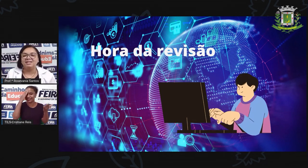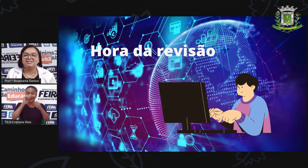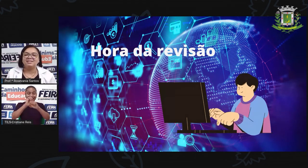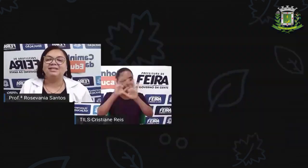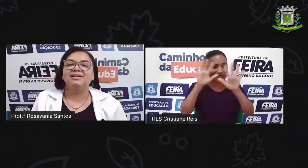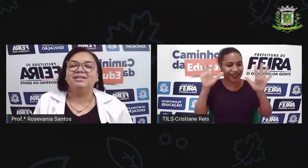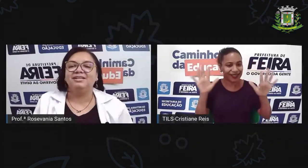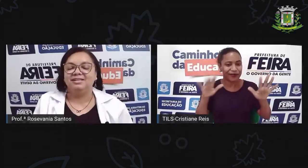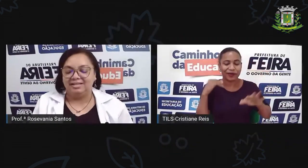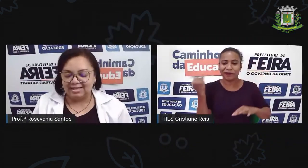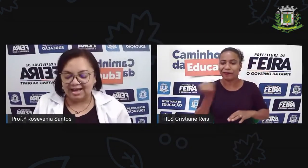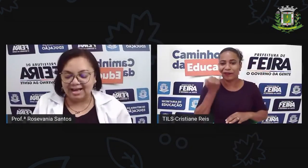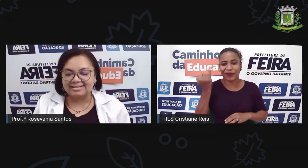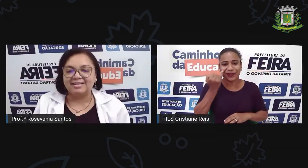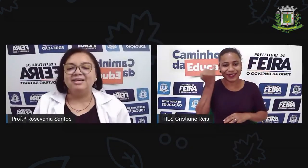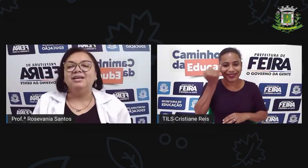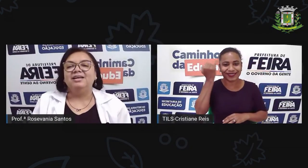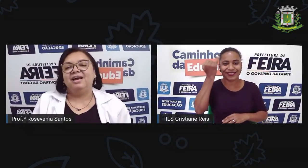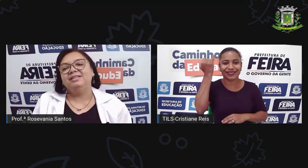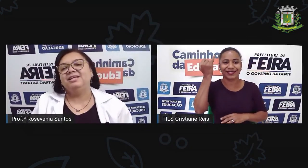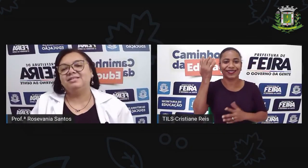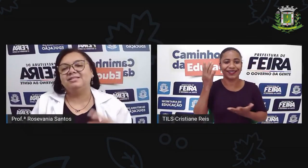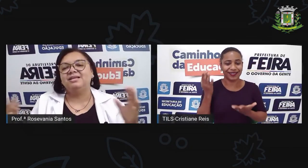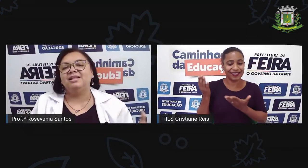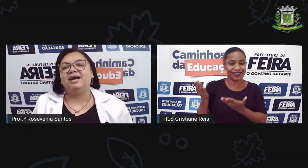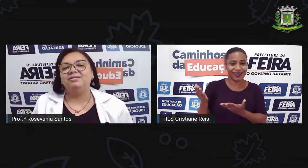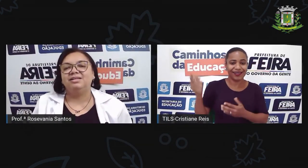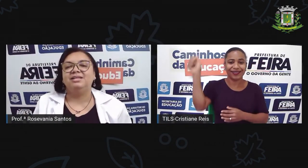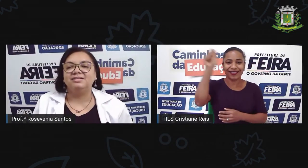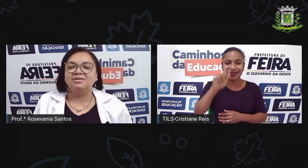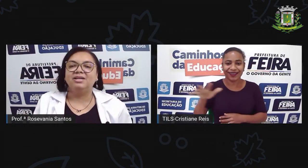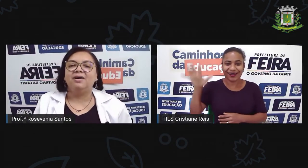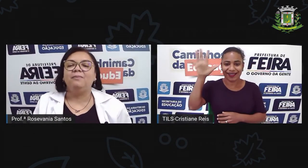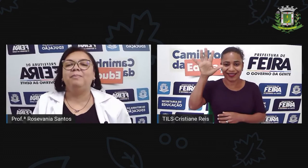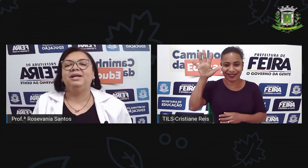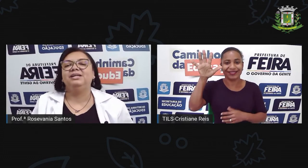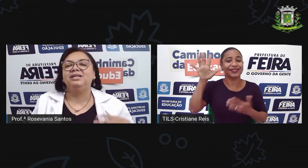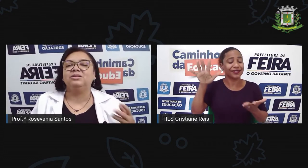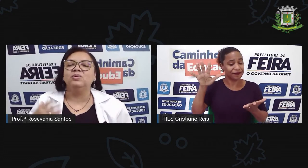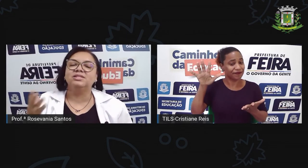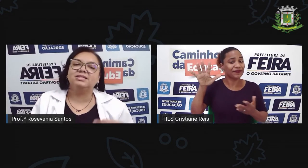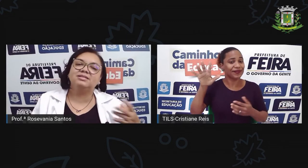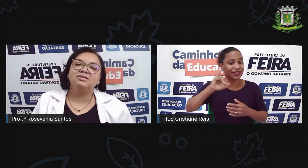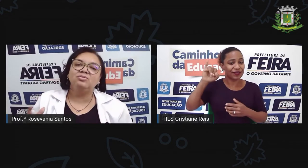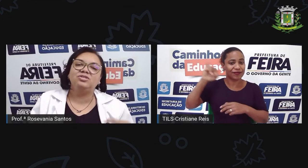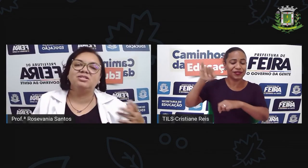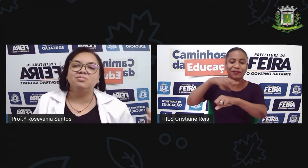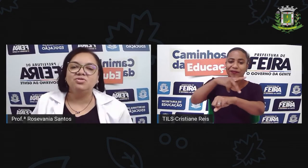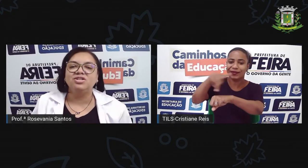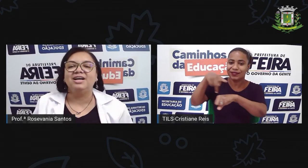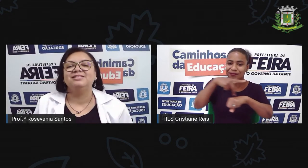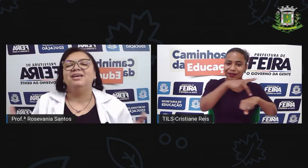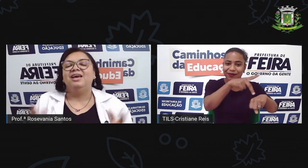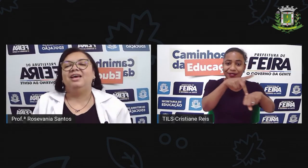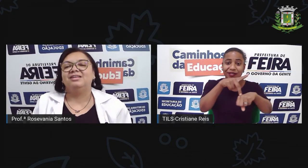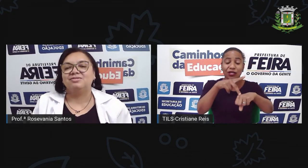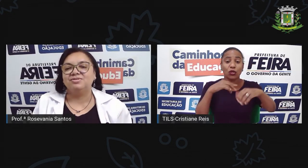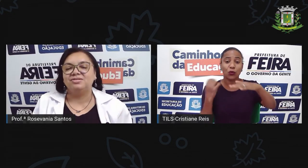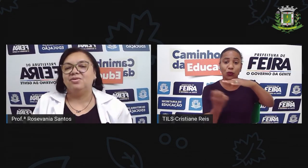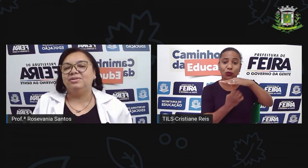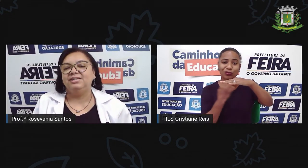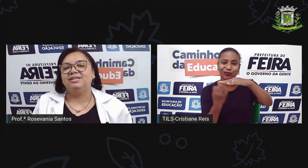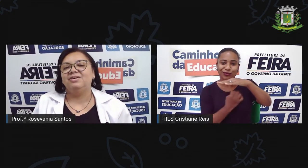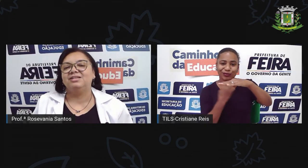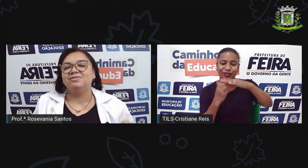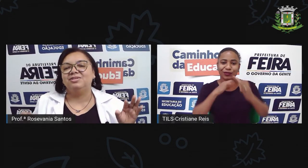importância, né, da Ásia nesse cenário internacional para que todas essas indústrias mundiais, elas